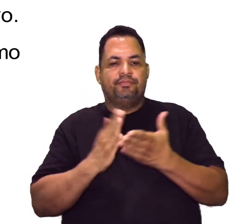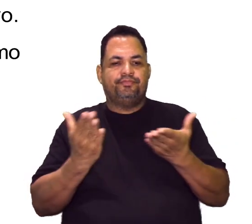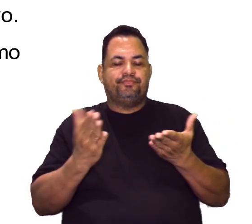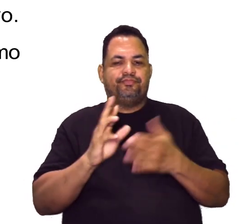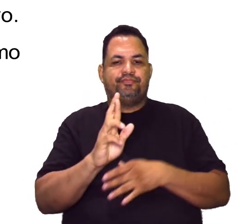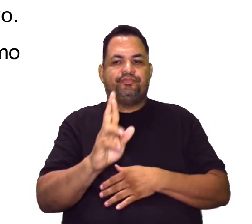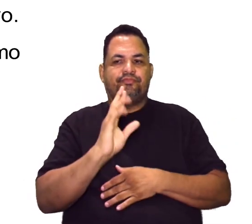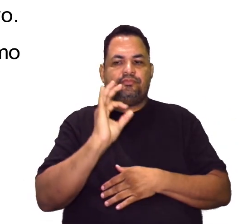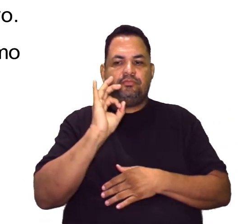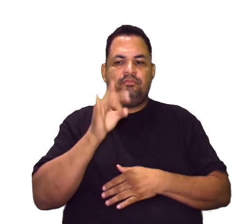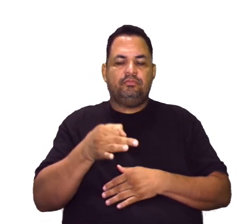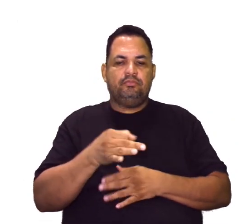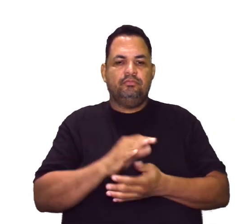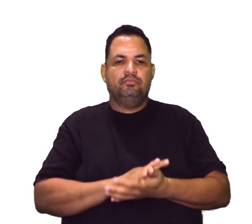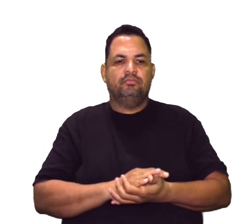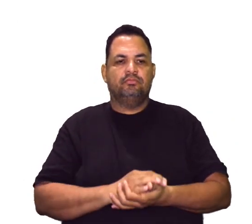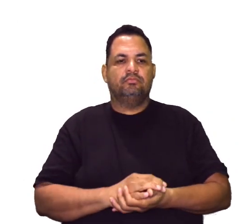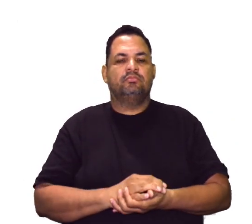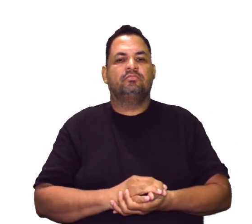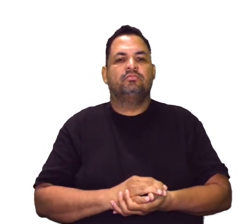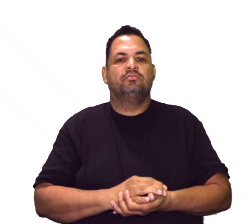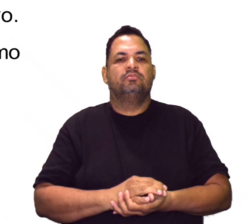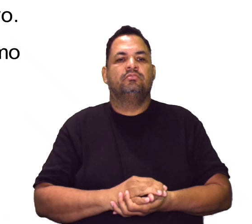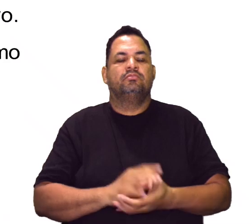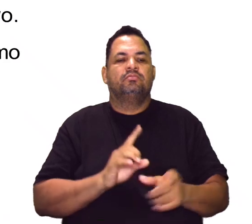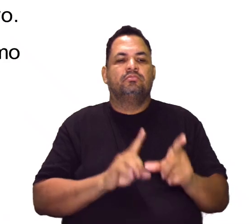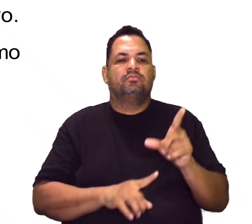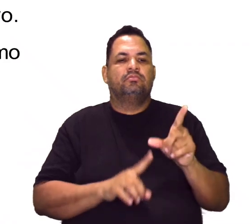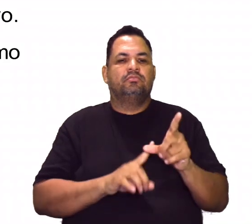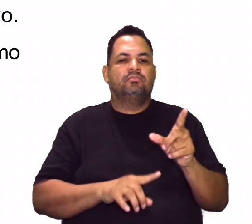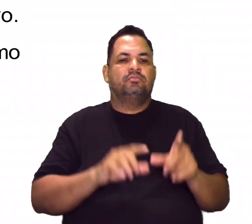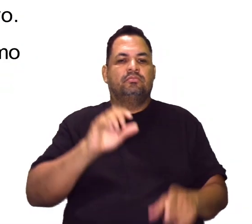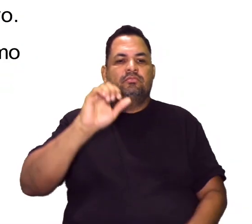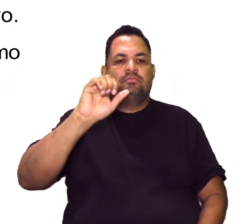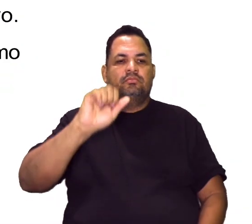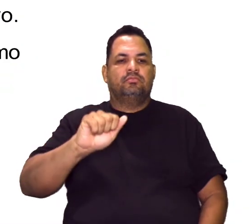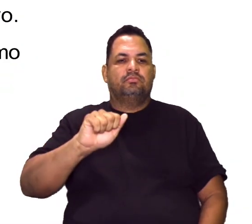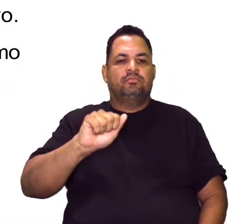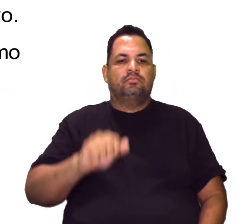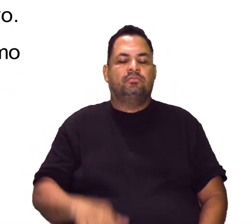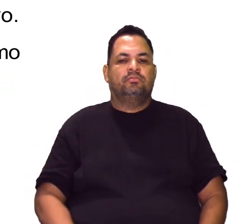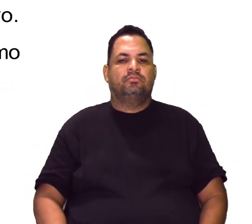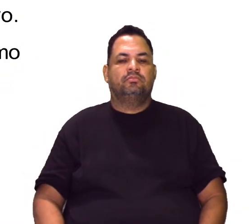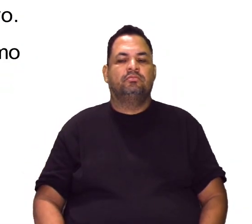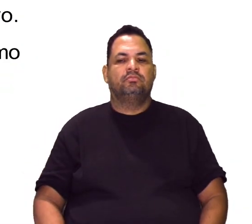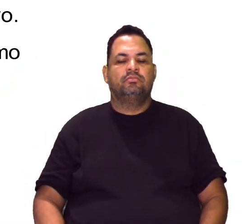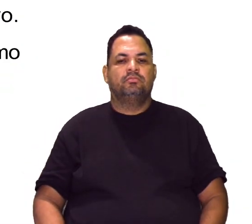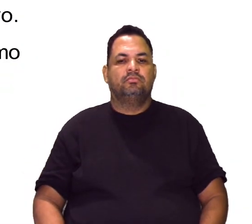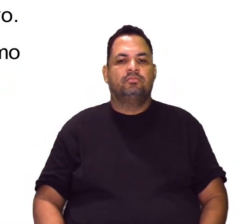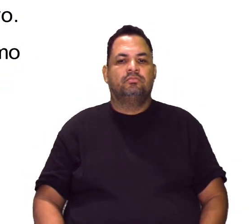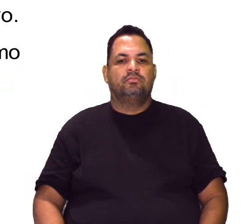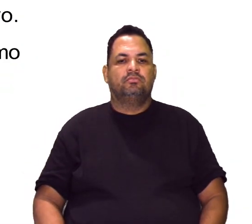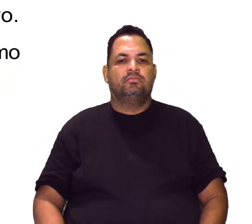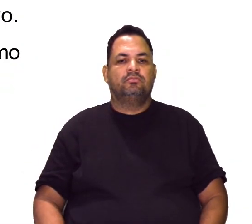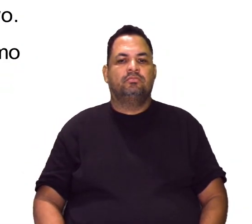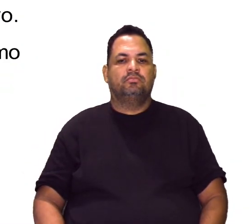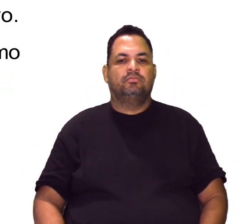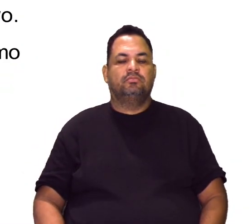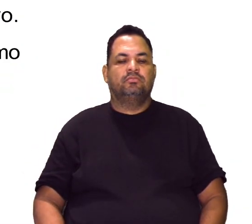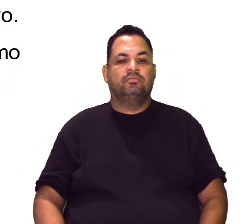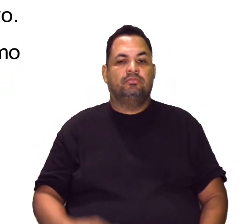a resposta correta, com certeza, a letra A. Vocês viram lá